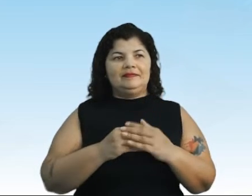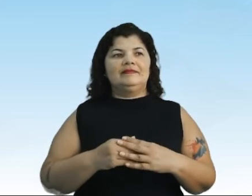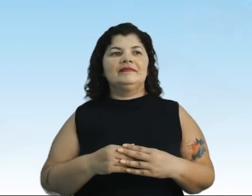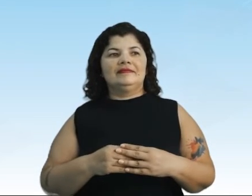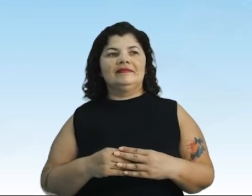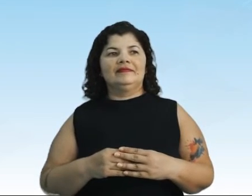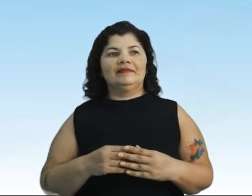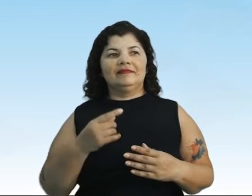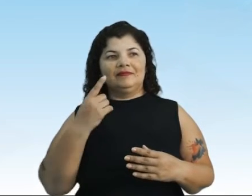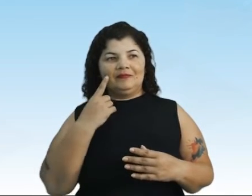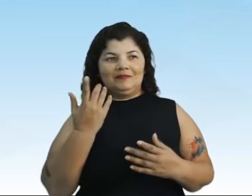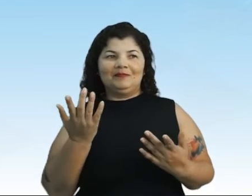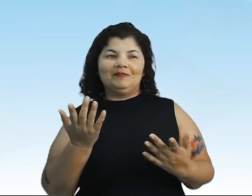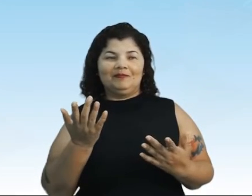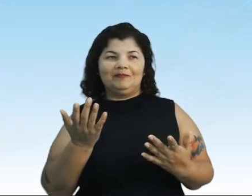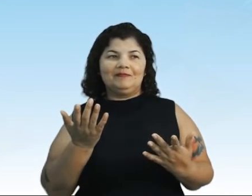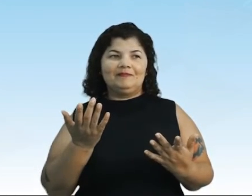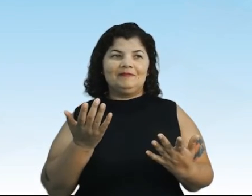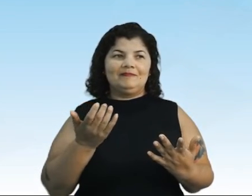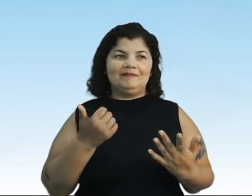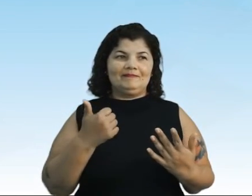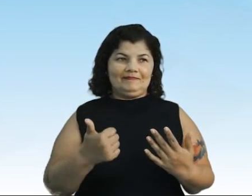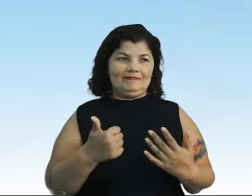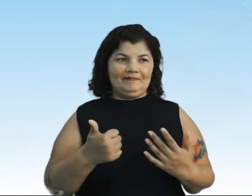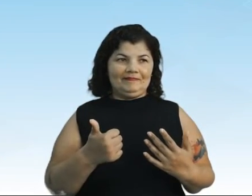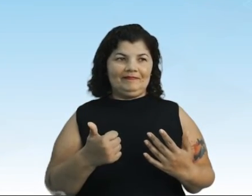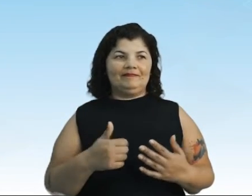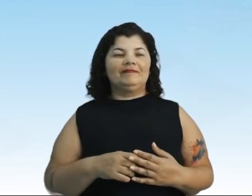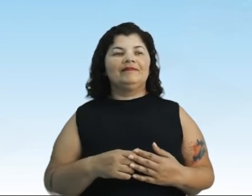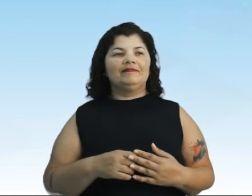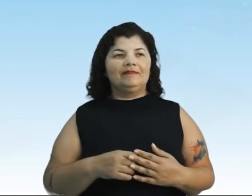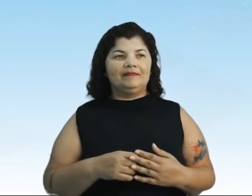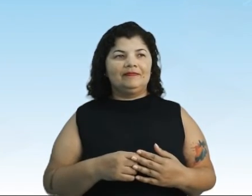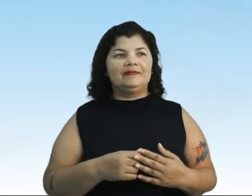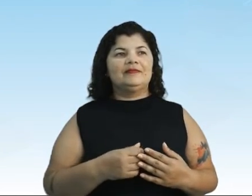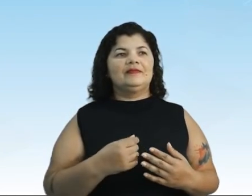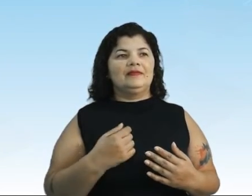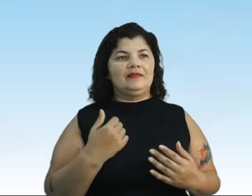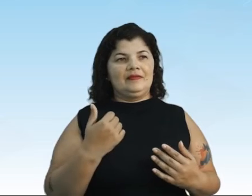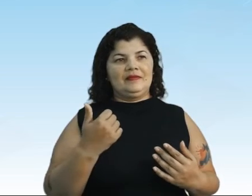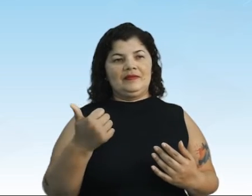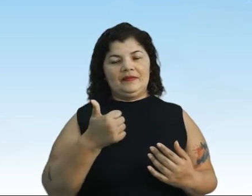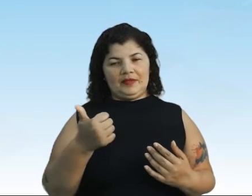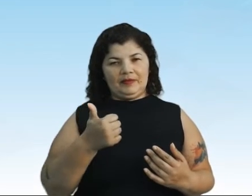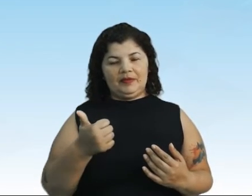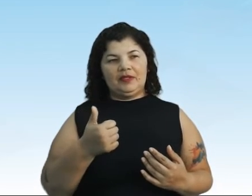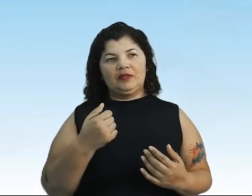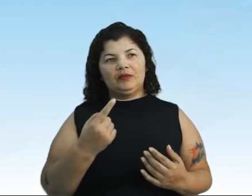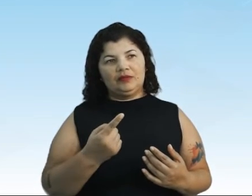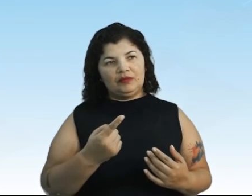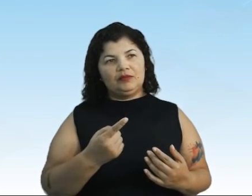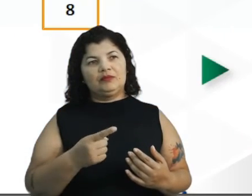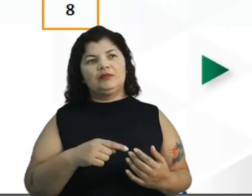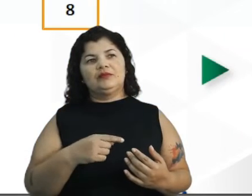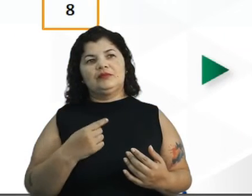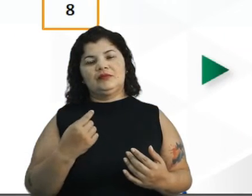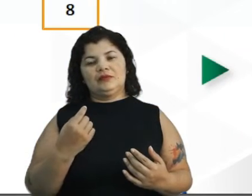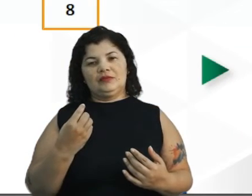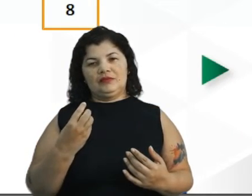acertou? Olha aí, primeira imagem, number 4, League of Legends, number 3,